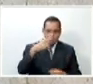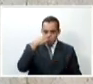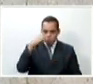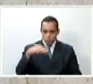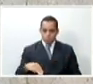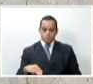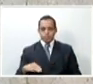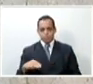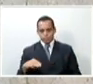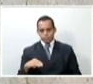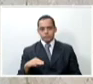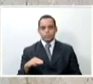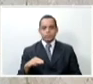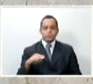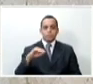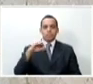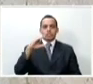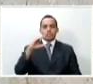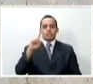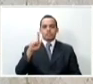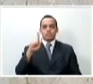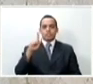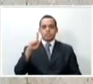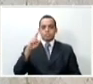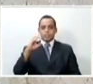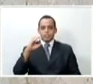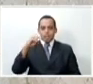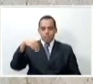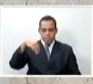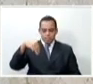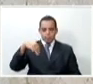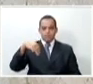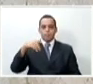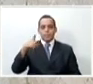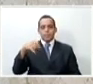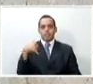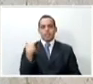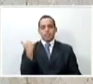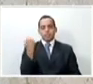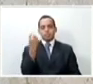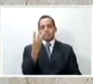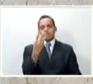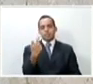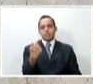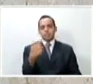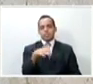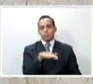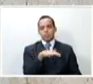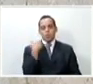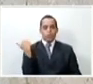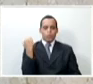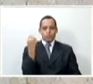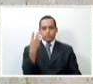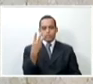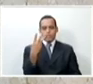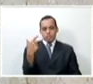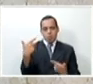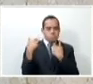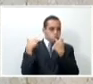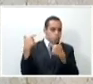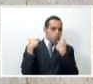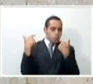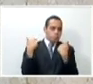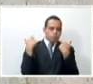José Roberto da Silva, GCM, da cidade de Serquilho, 37 anos, morto com 3 tiros em Serquilho num sábado à